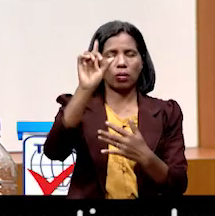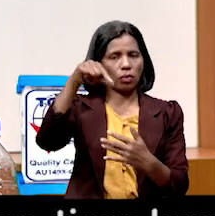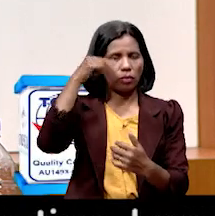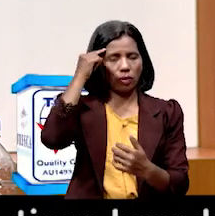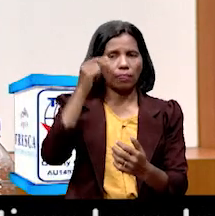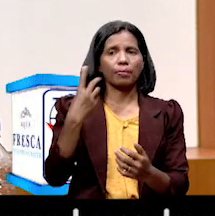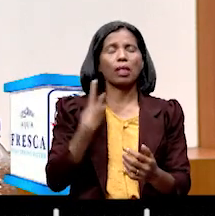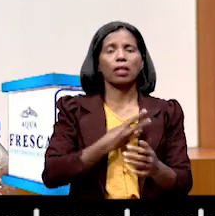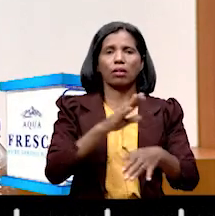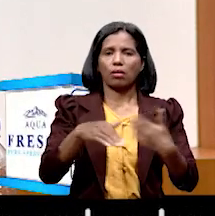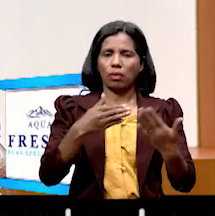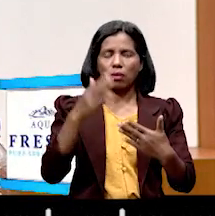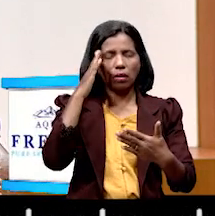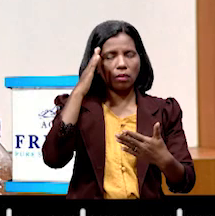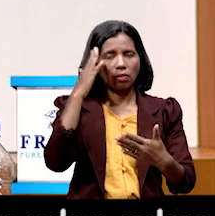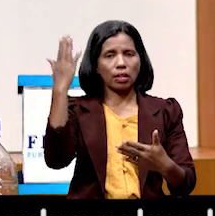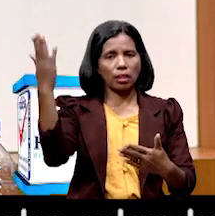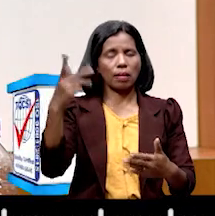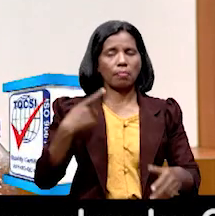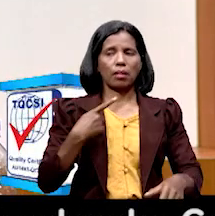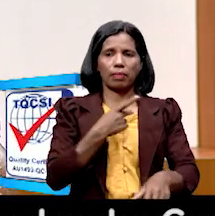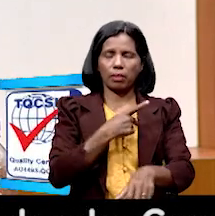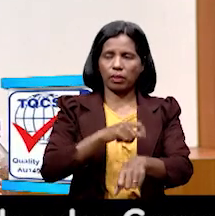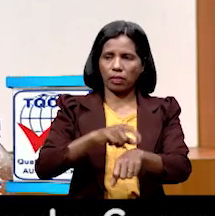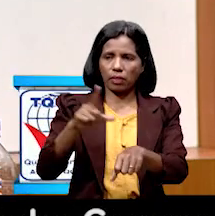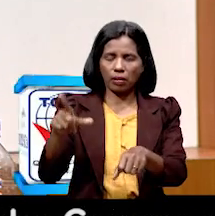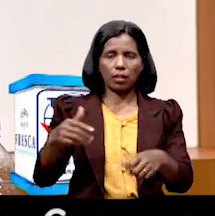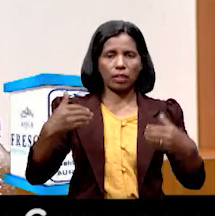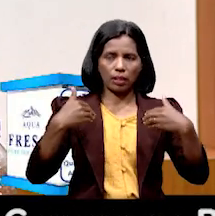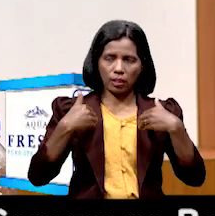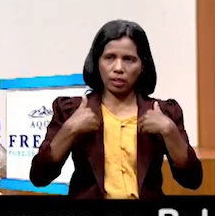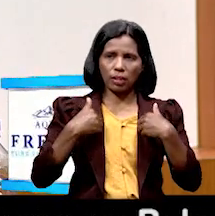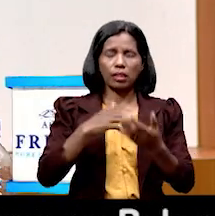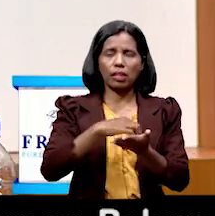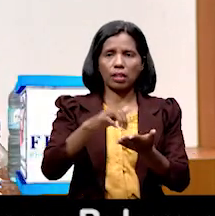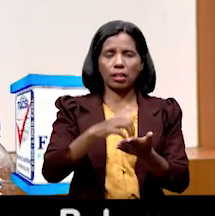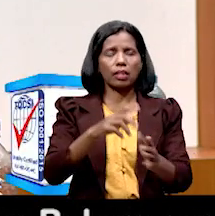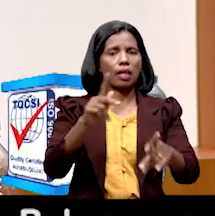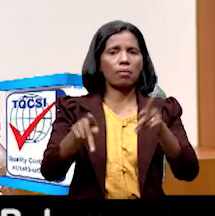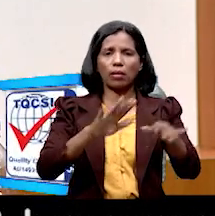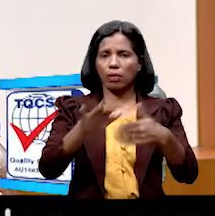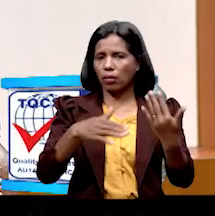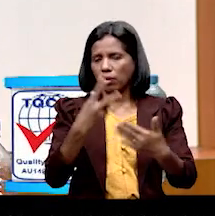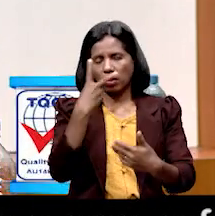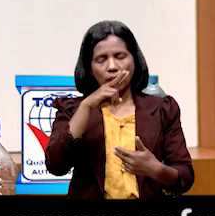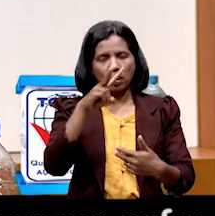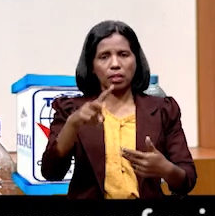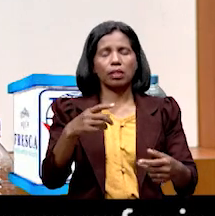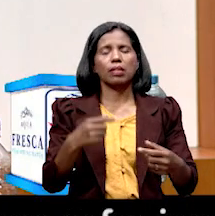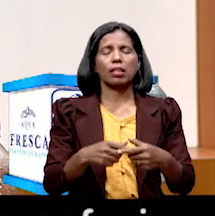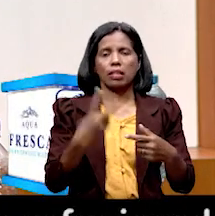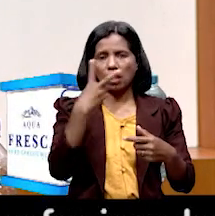mak kita hutu atene katak ia parlamento nasional no iha terreno ga sociedade ni aklaran sempre